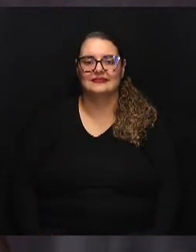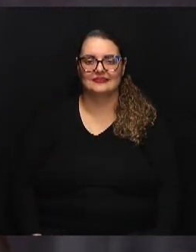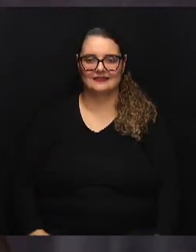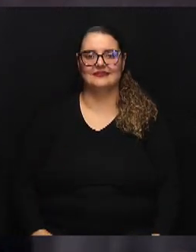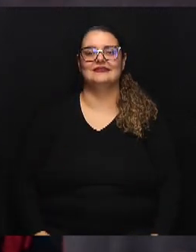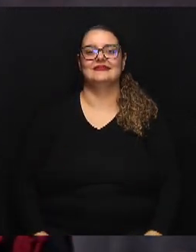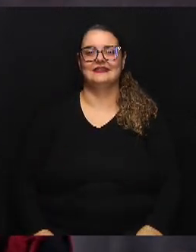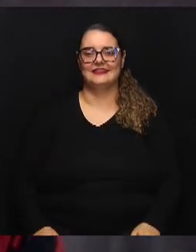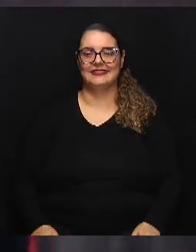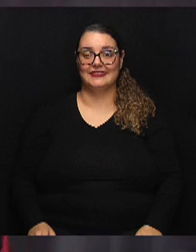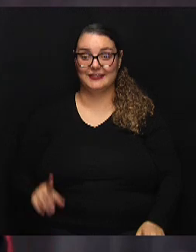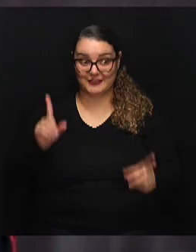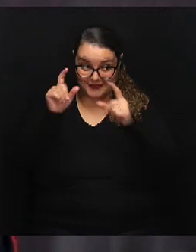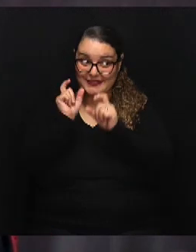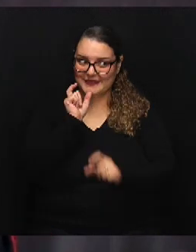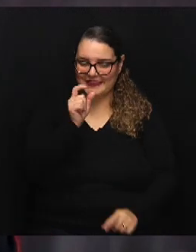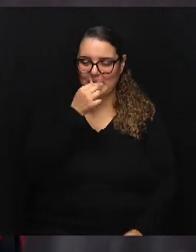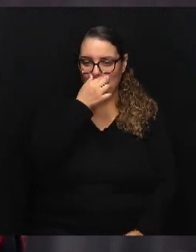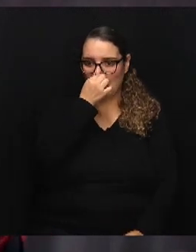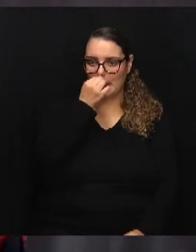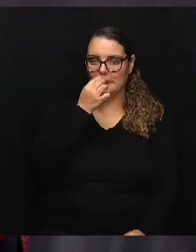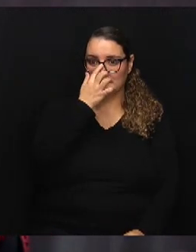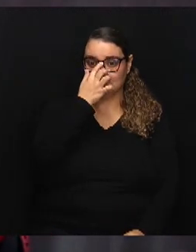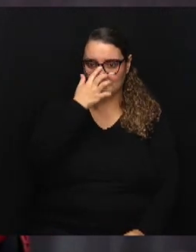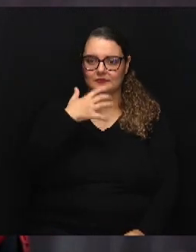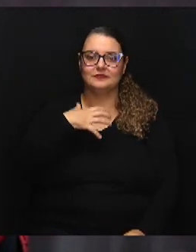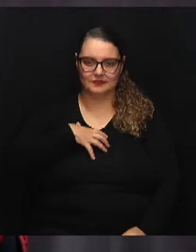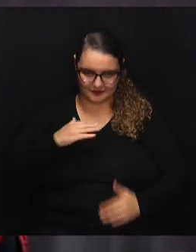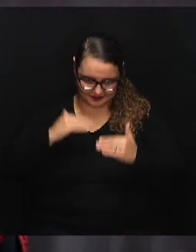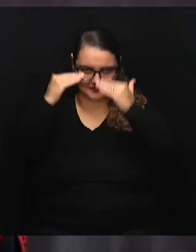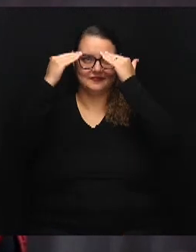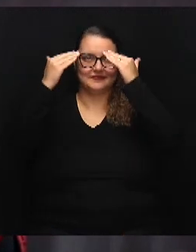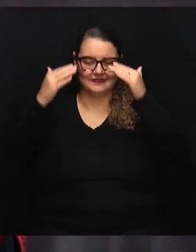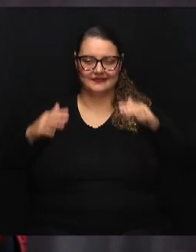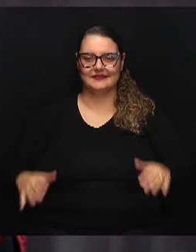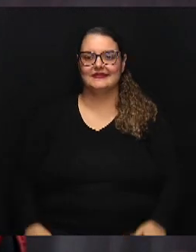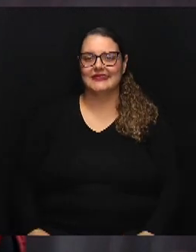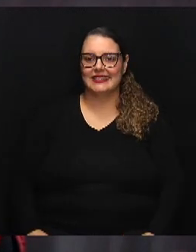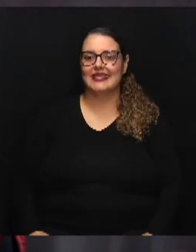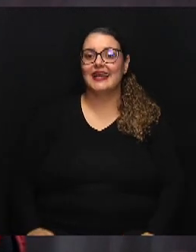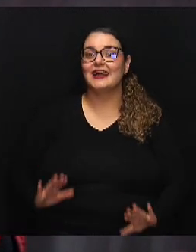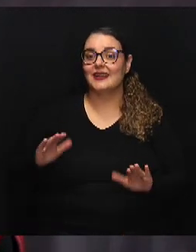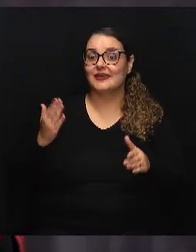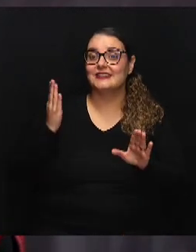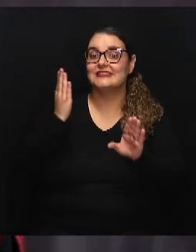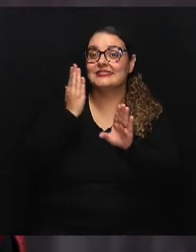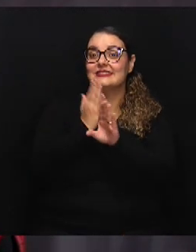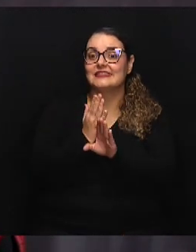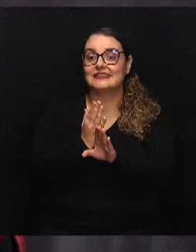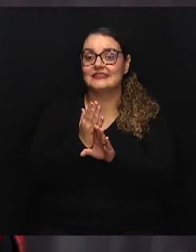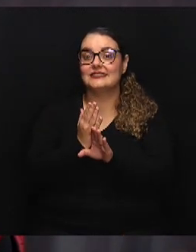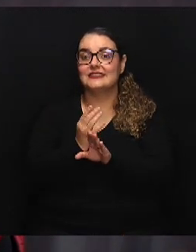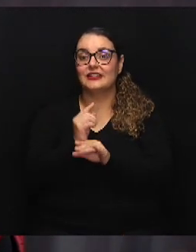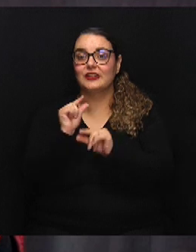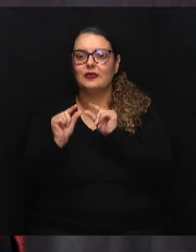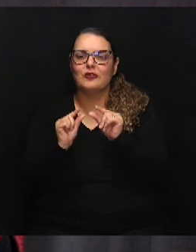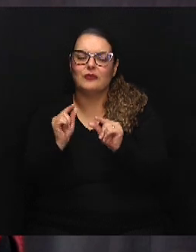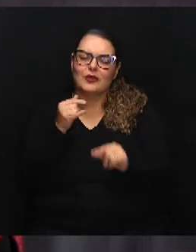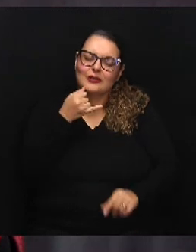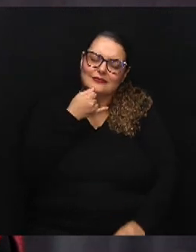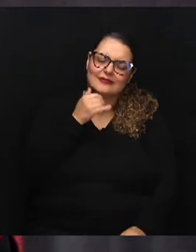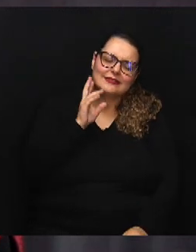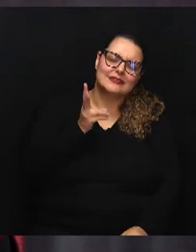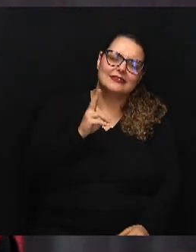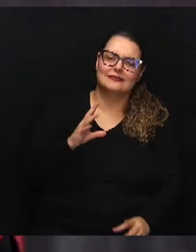Tá difícil essa palavra. De forma arrebatada. Uhum. Desde que a gente se encontre, que ele fique pelo menos um pouco triste toda vez que a